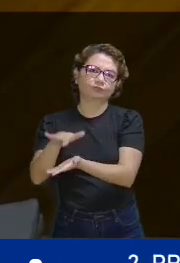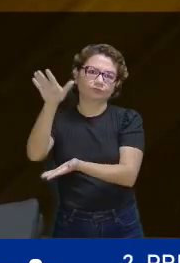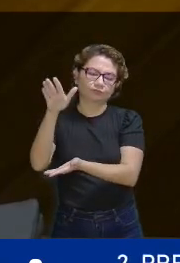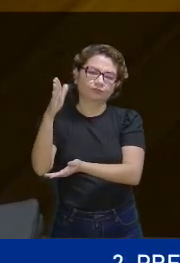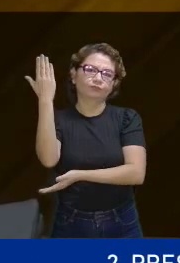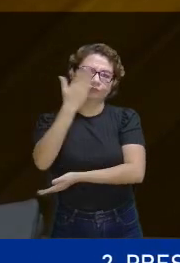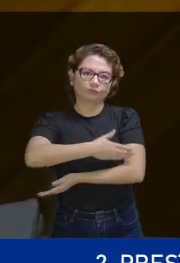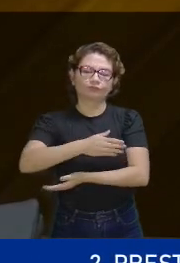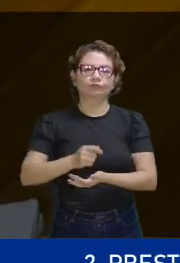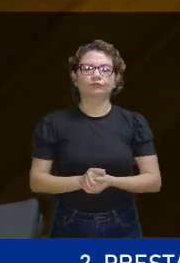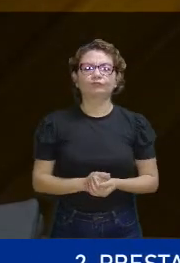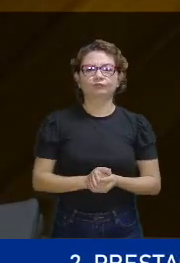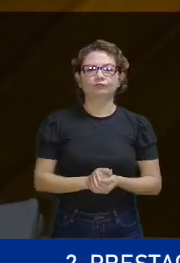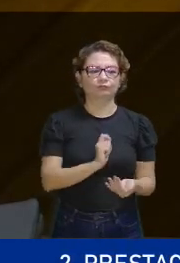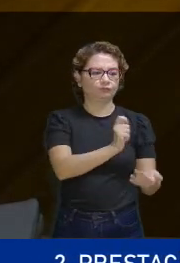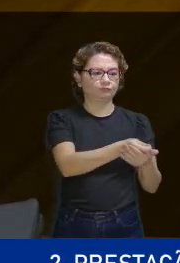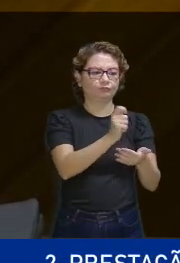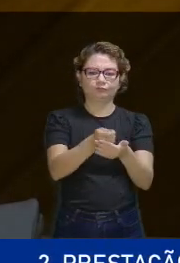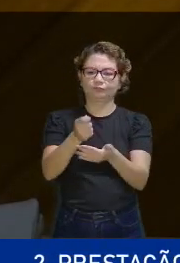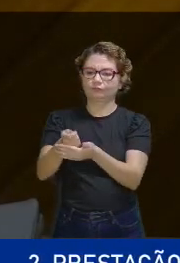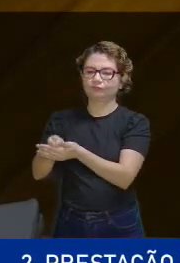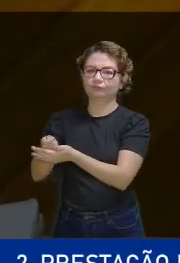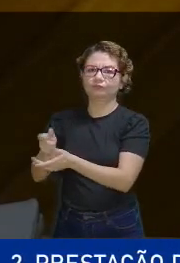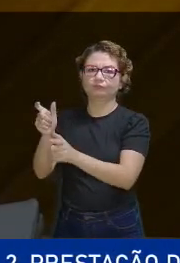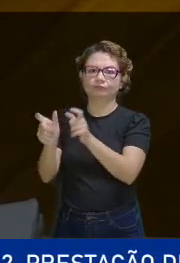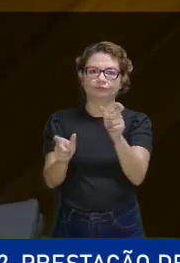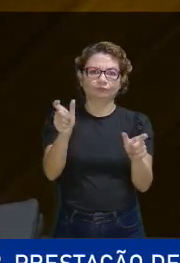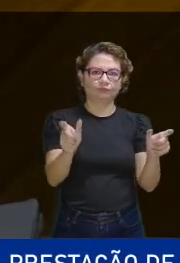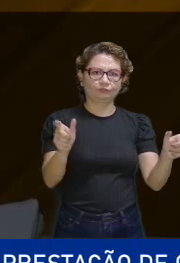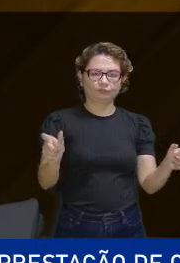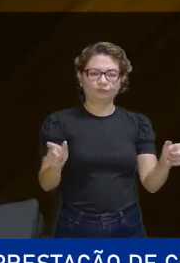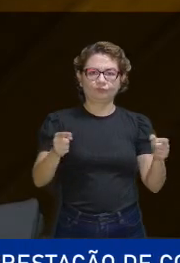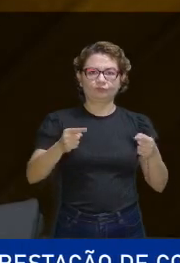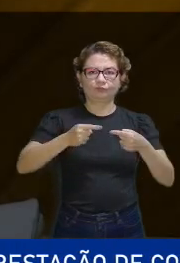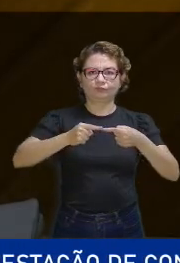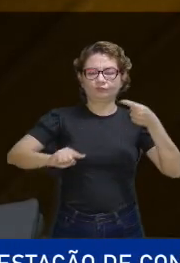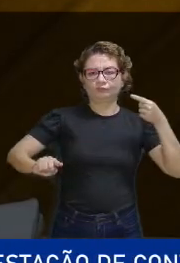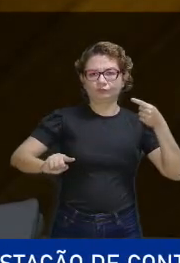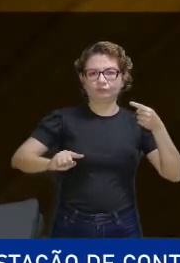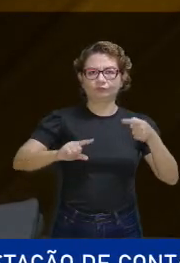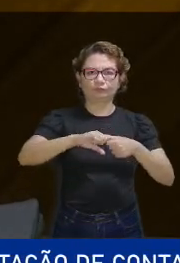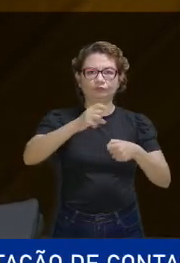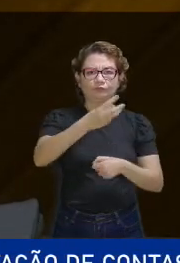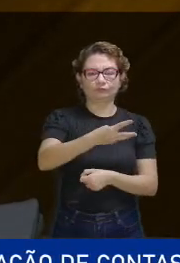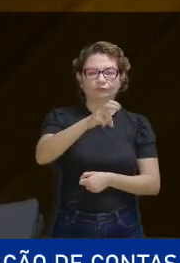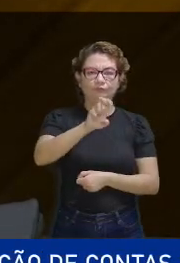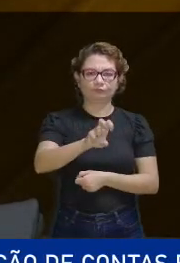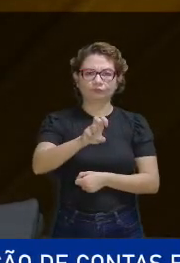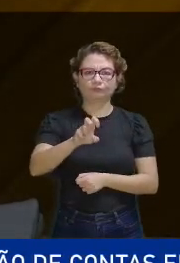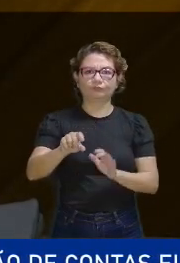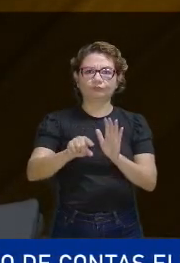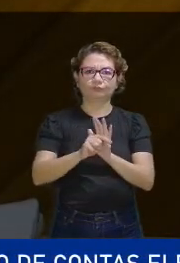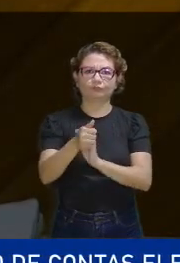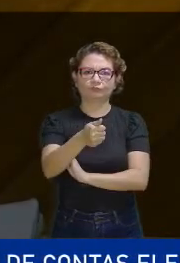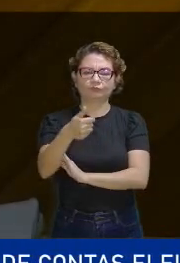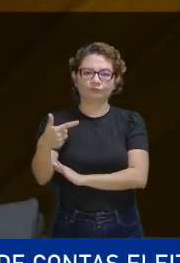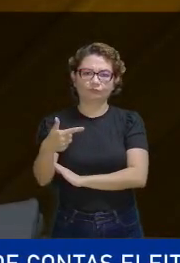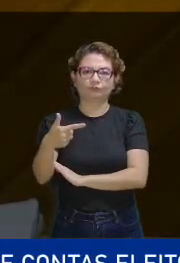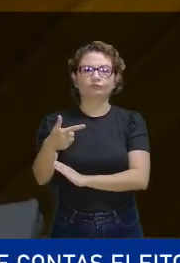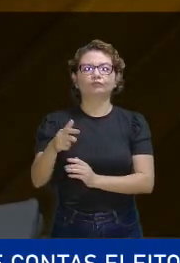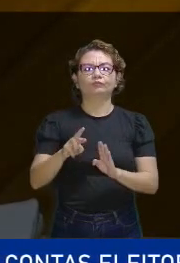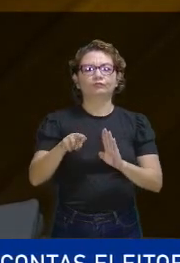fariam prova da despesa com pessoal em particular estão em desacordo com o artigo 35, parágrafo 12 da